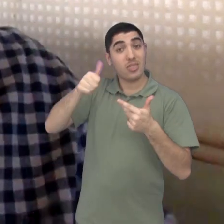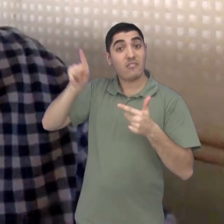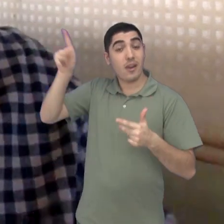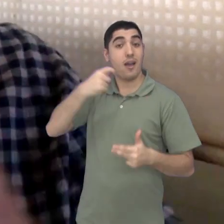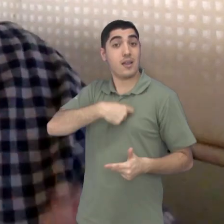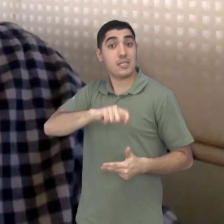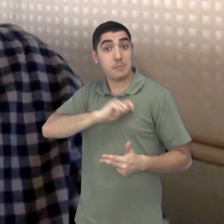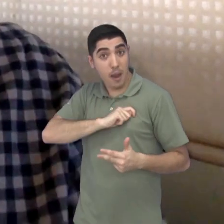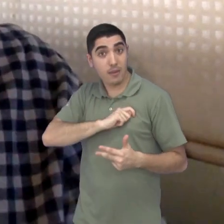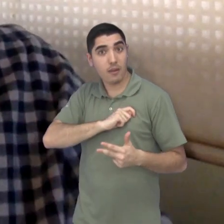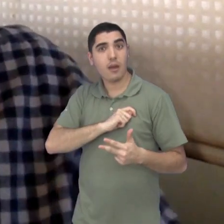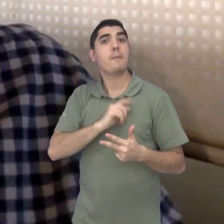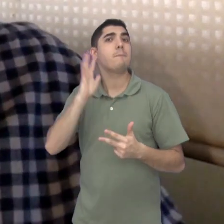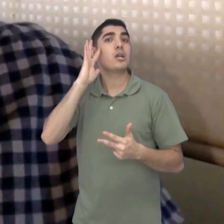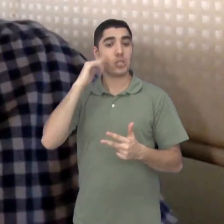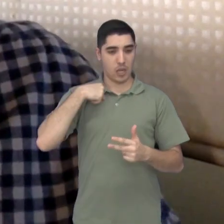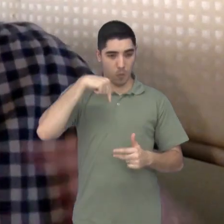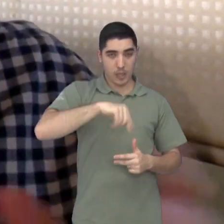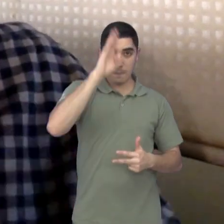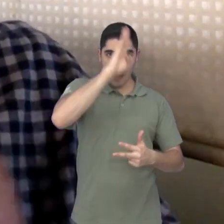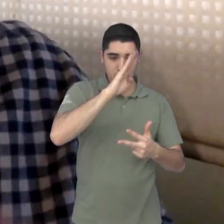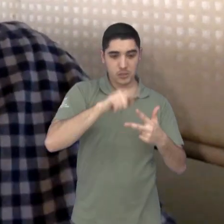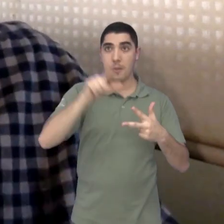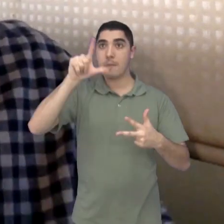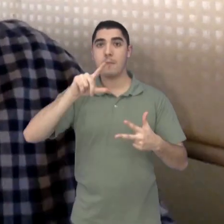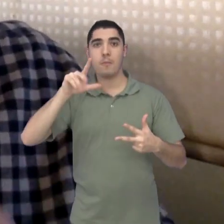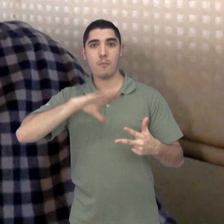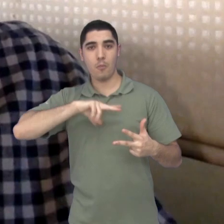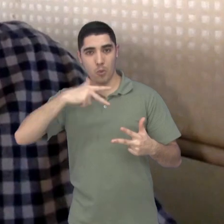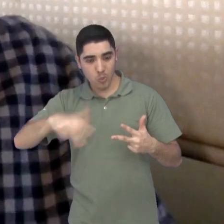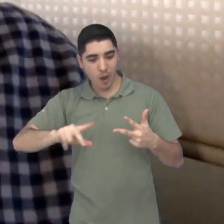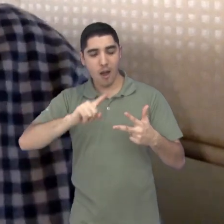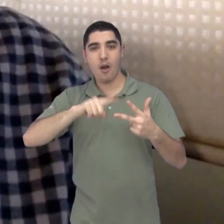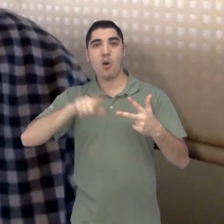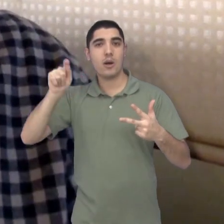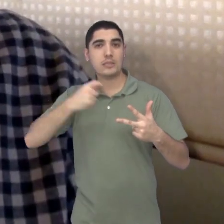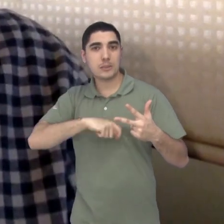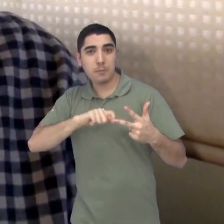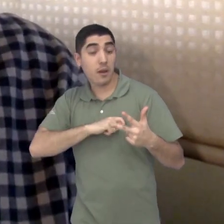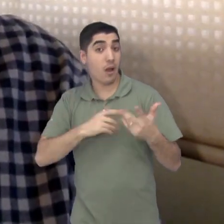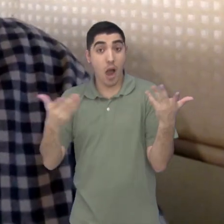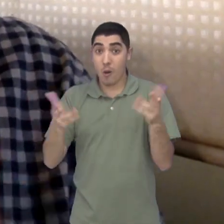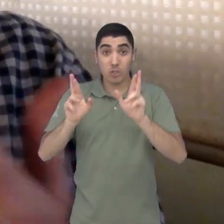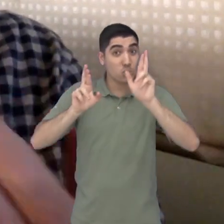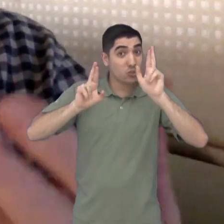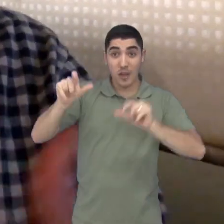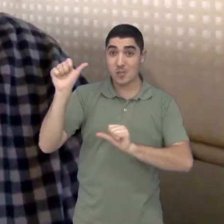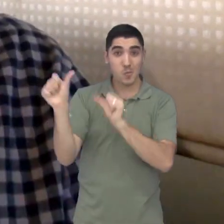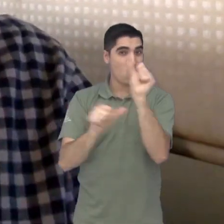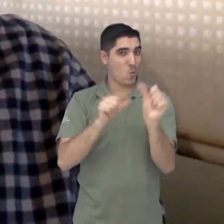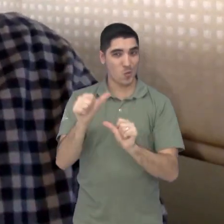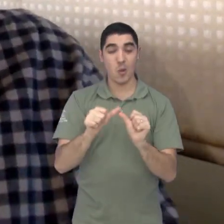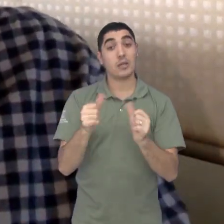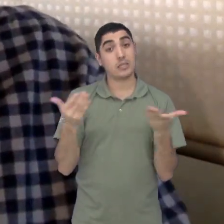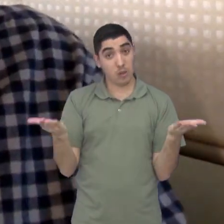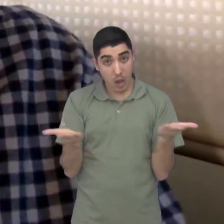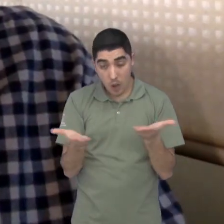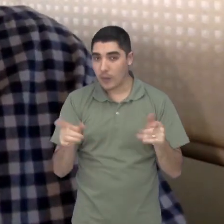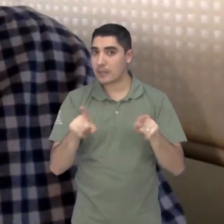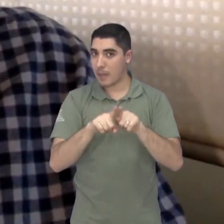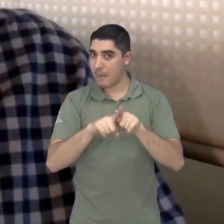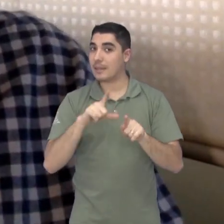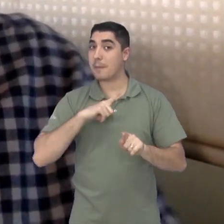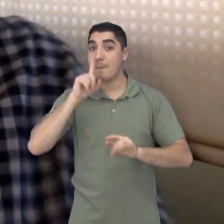estúdio preparadíssimo e tal. Então, todo esse game mudou. E agora nós estamos sendo ameaçados com a